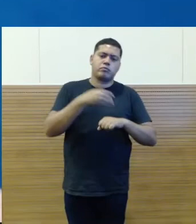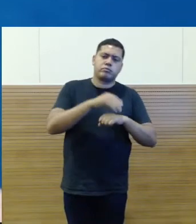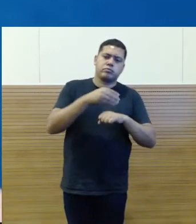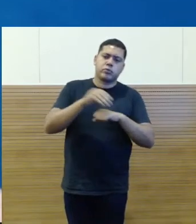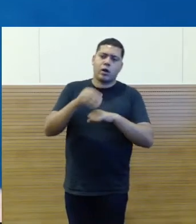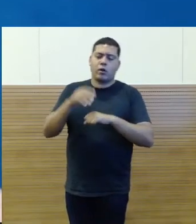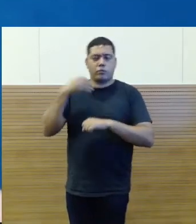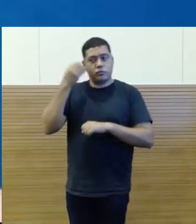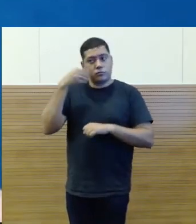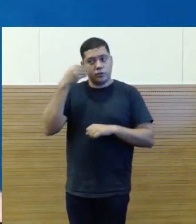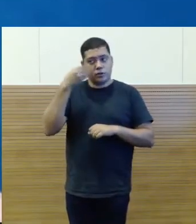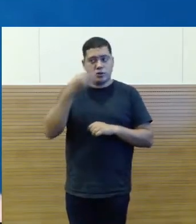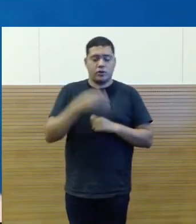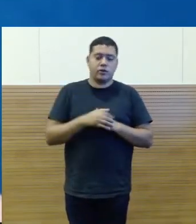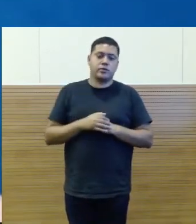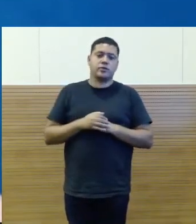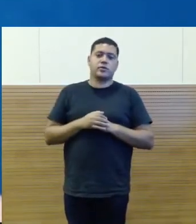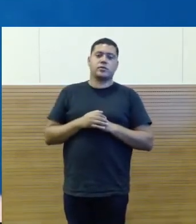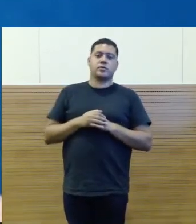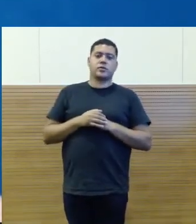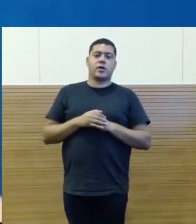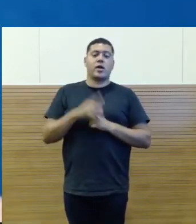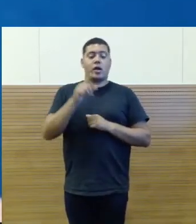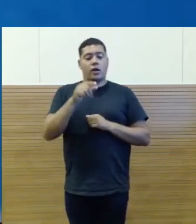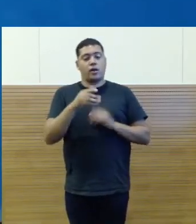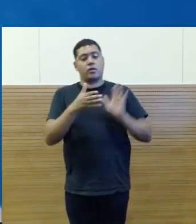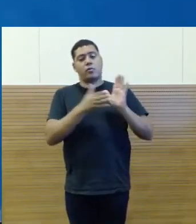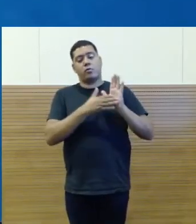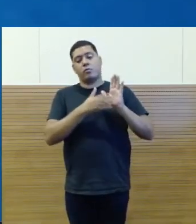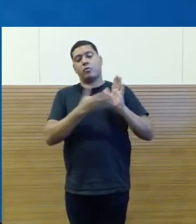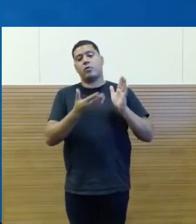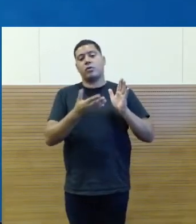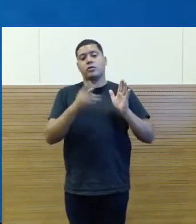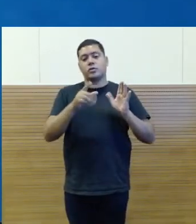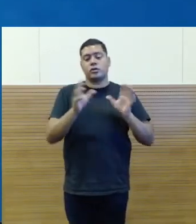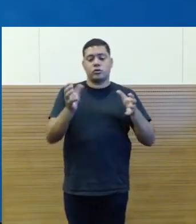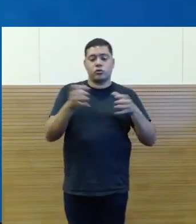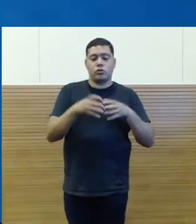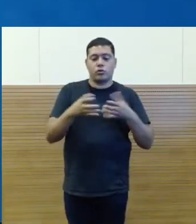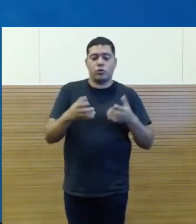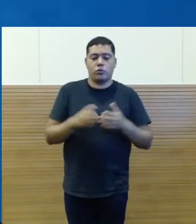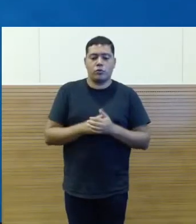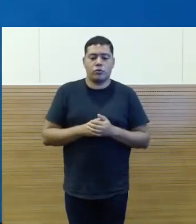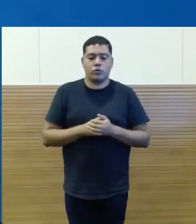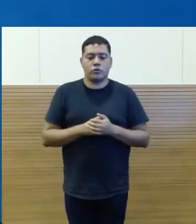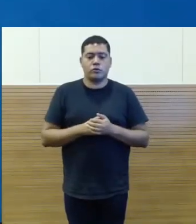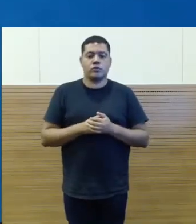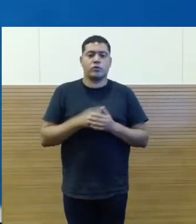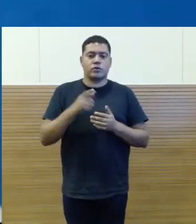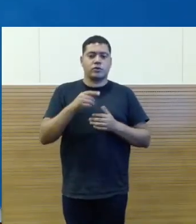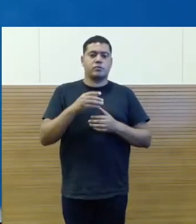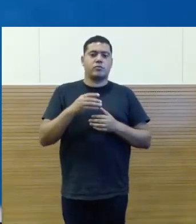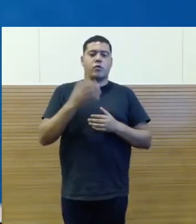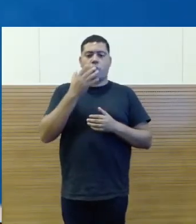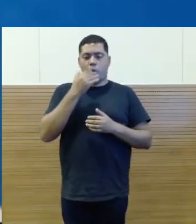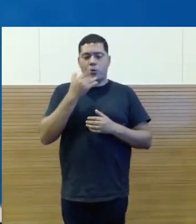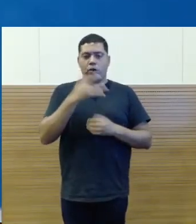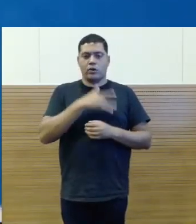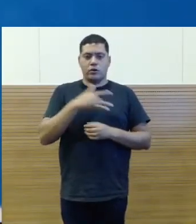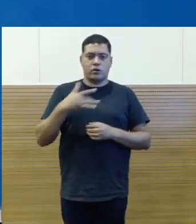essa experiência. Esse é o propósito dessa coalizão de dietas saudáveis, e trazer